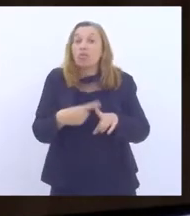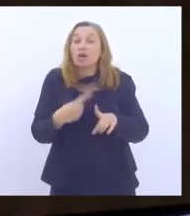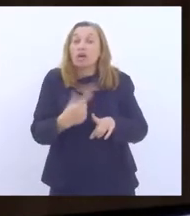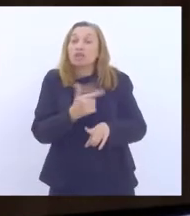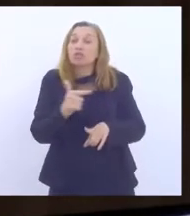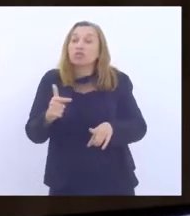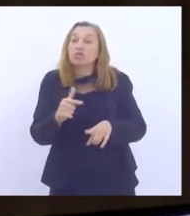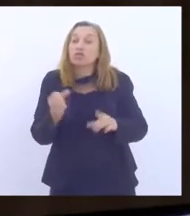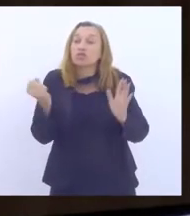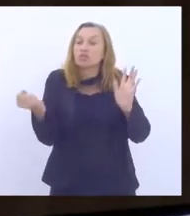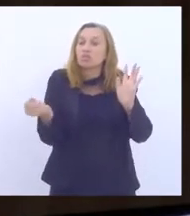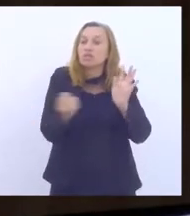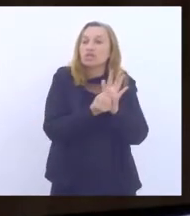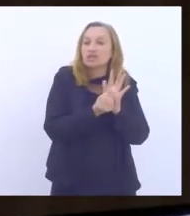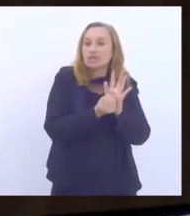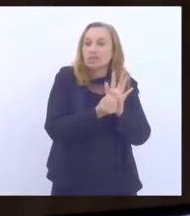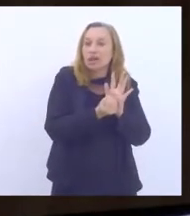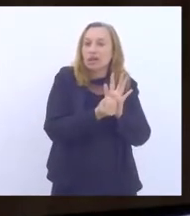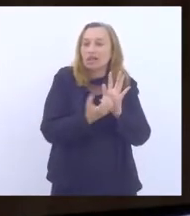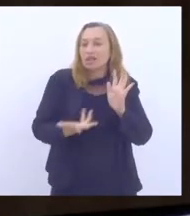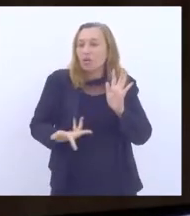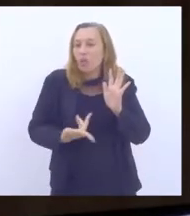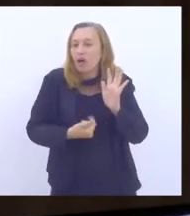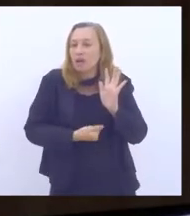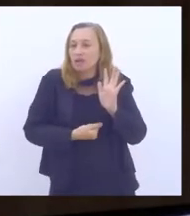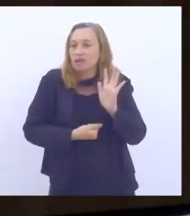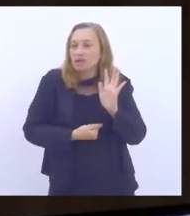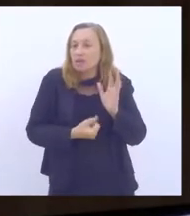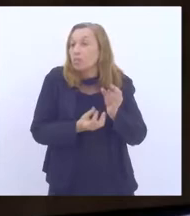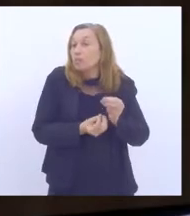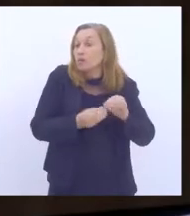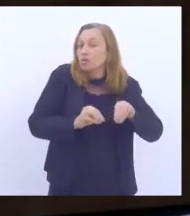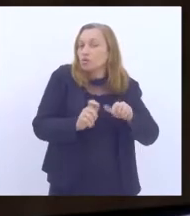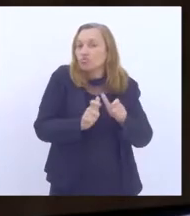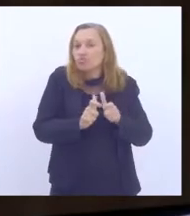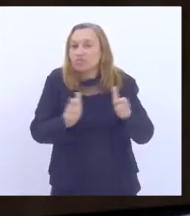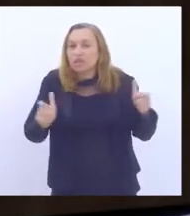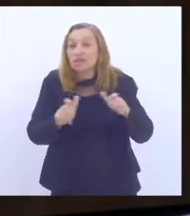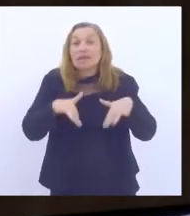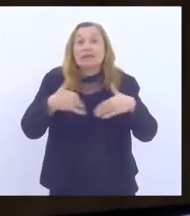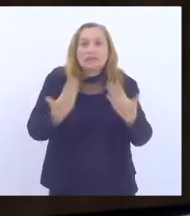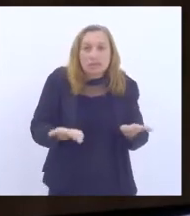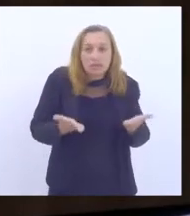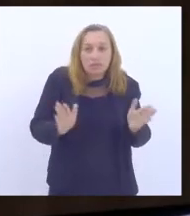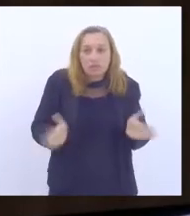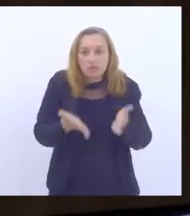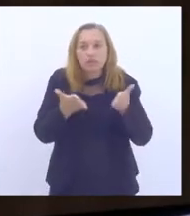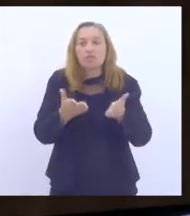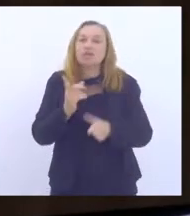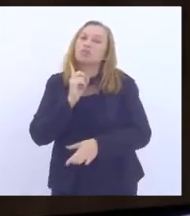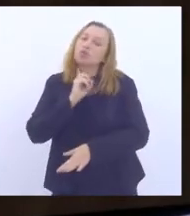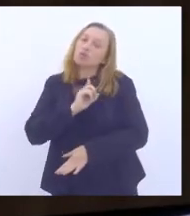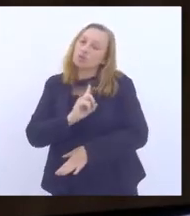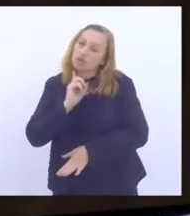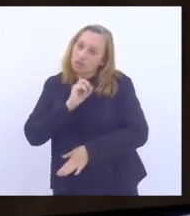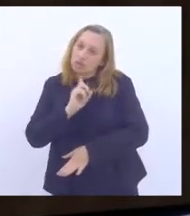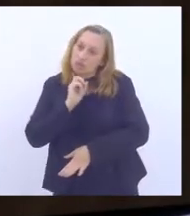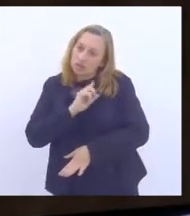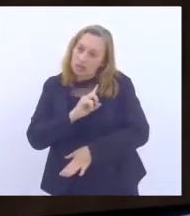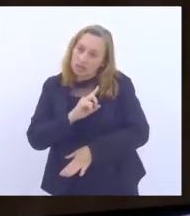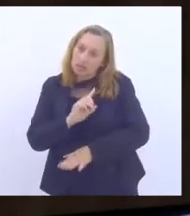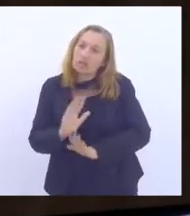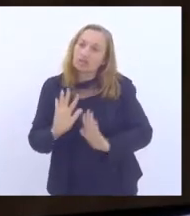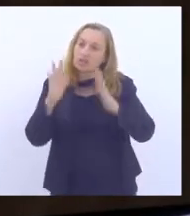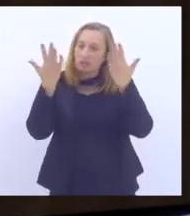não tinham o selo de qualidade é um prejuízo imenso então motivado por Minas Gerais e